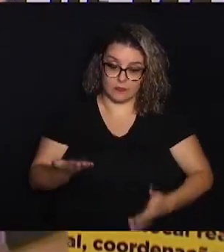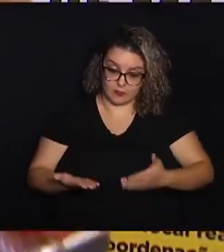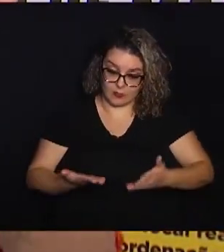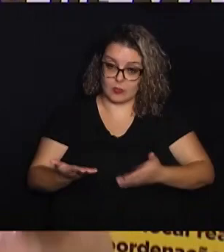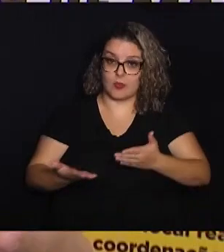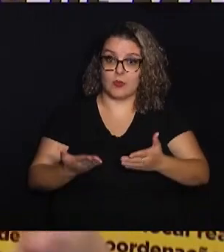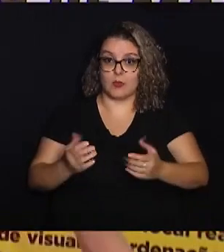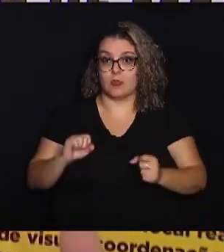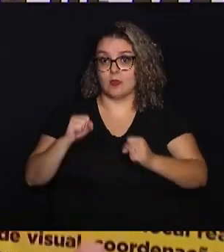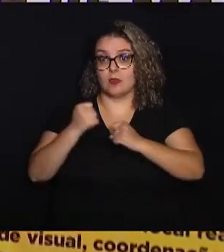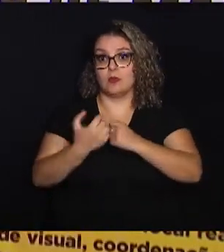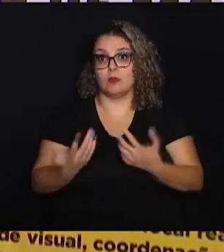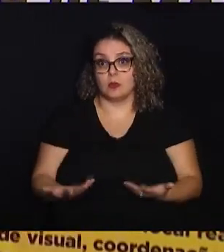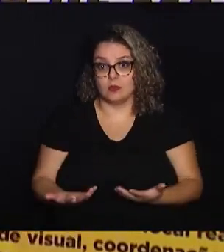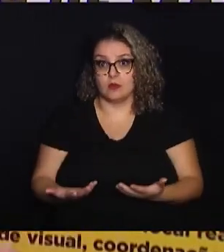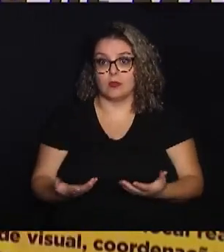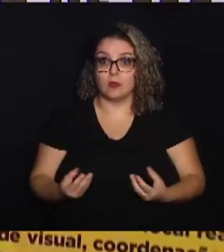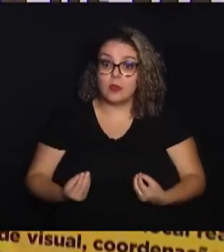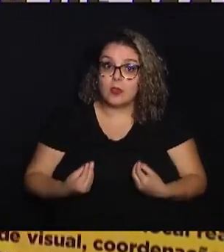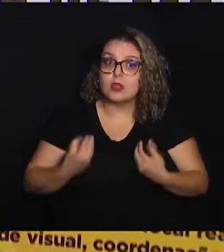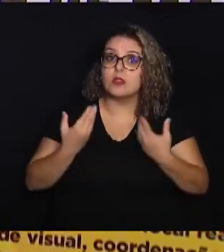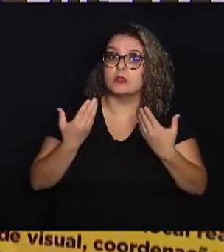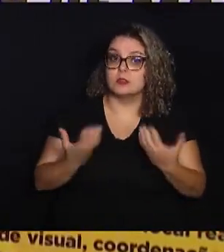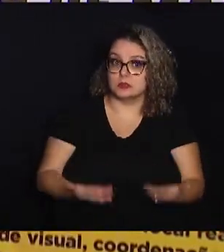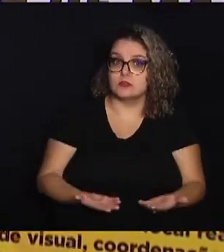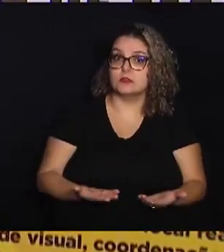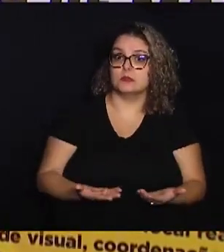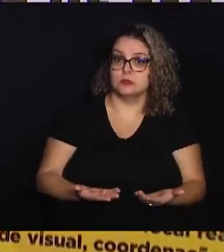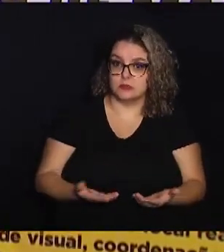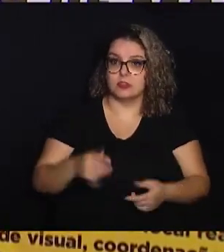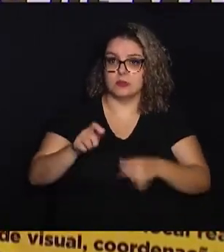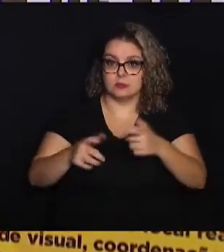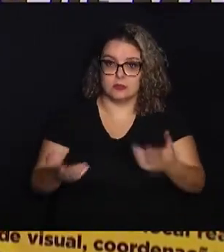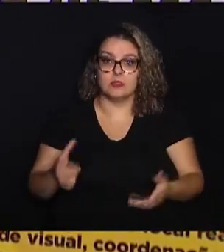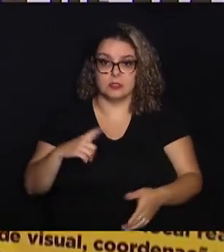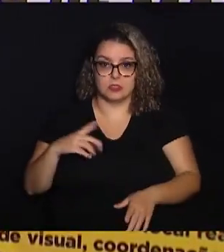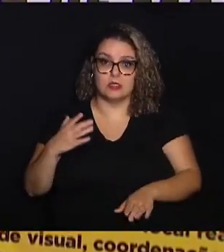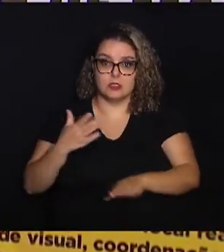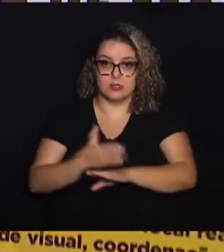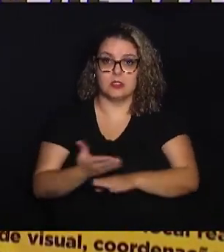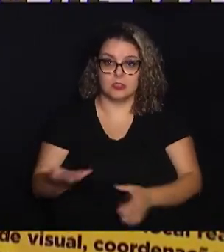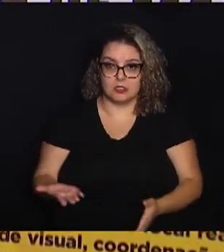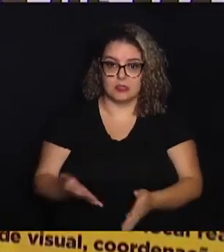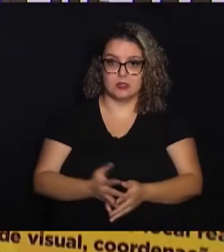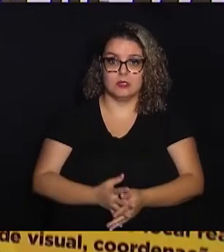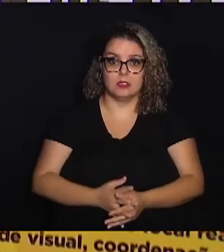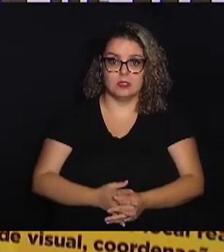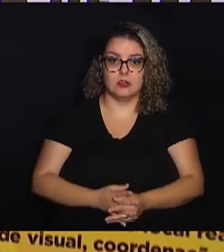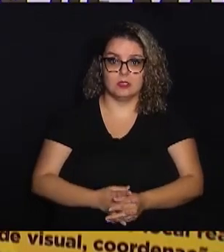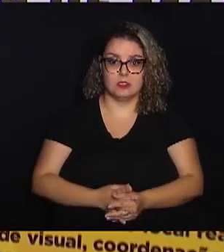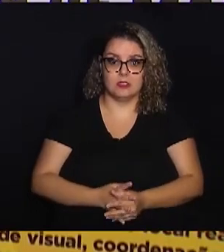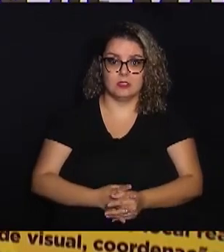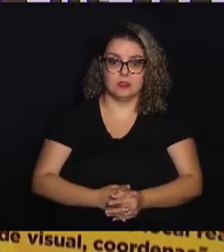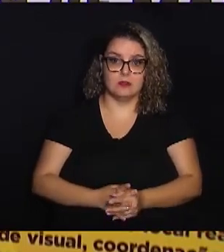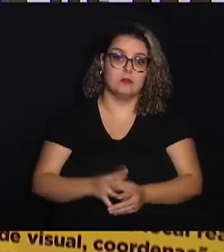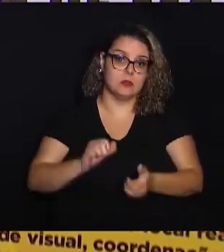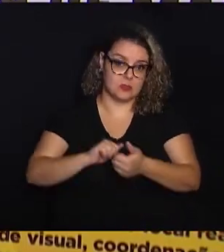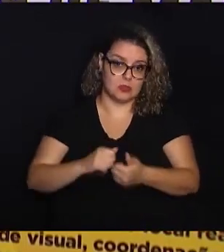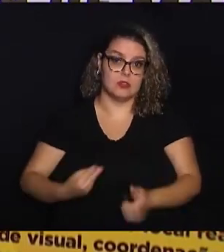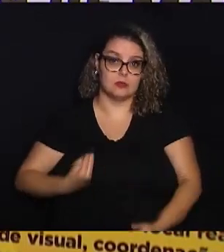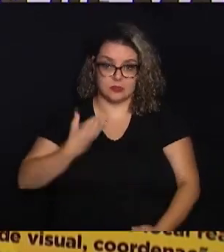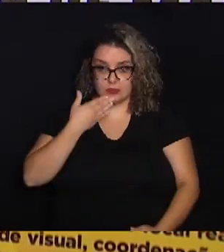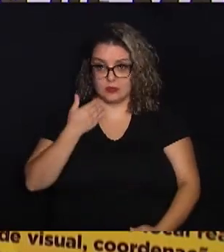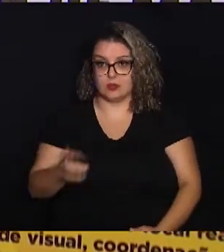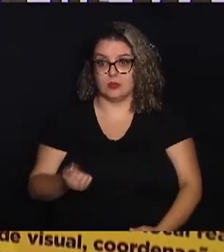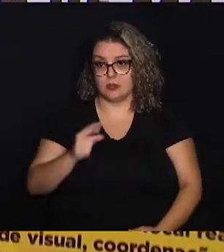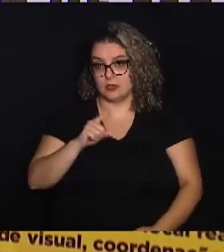ou proporcionar às pessoas que elas tenham acesso a ter uma qualidade de vida melhor, a não